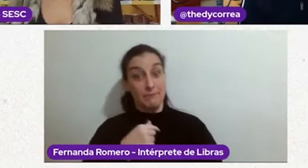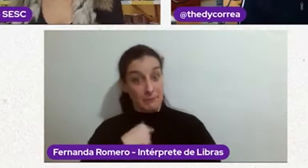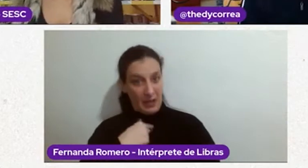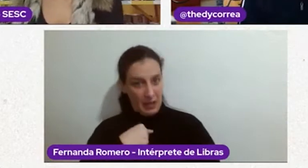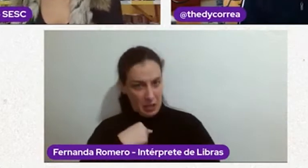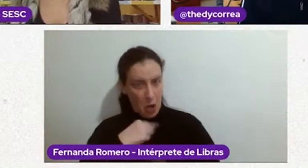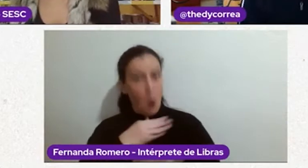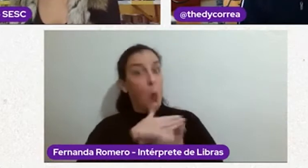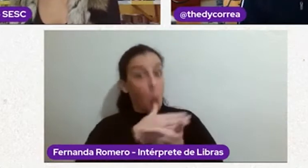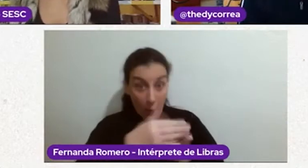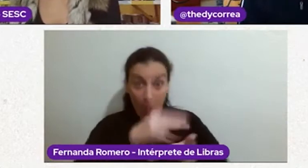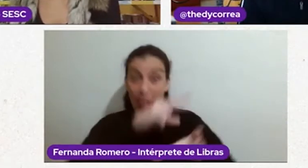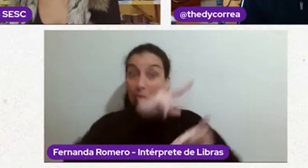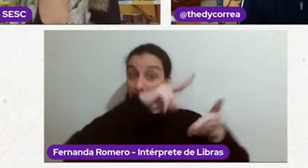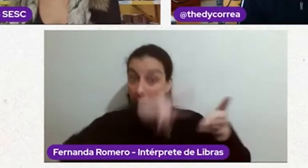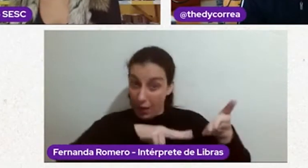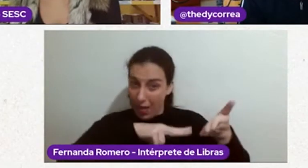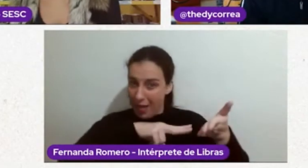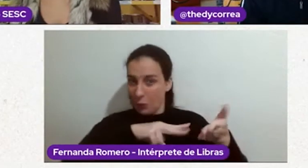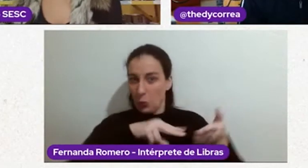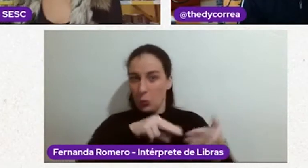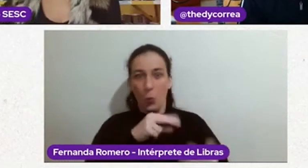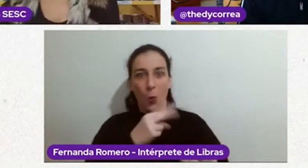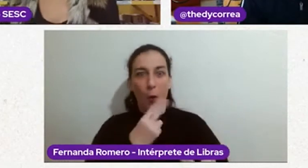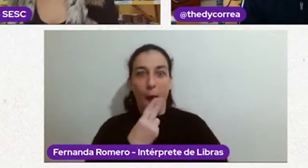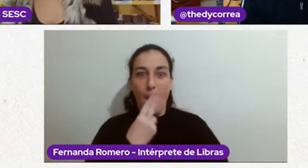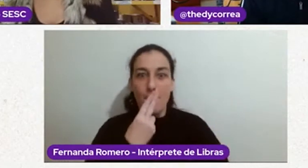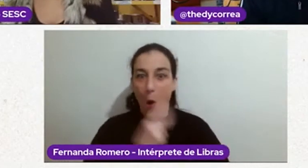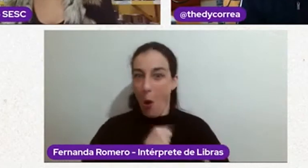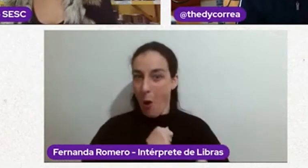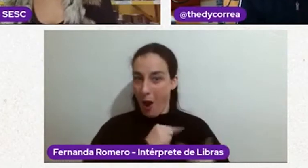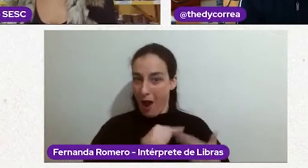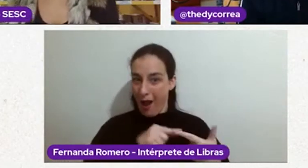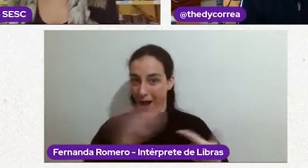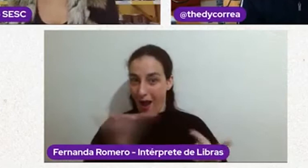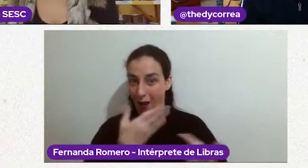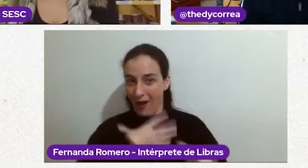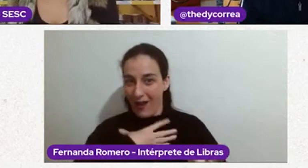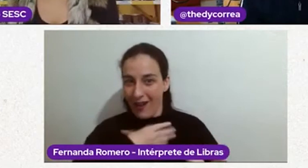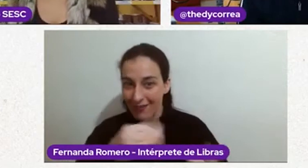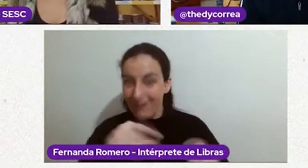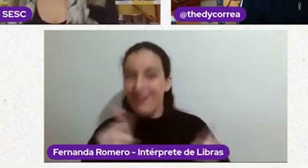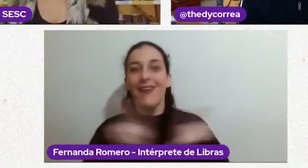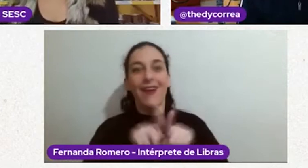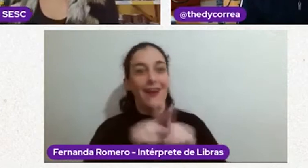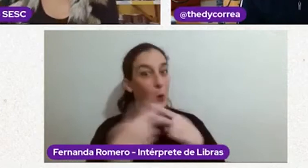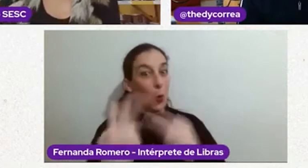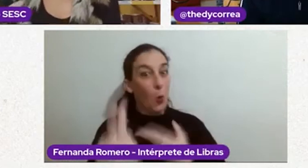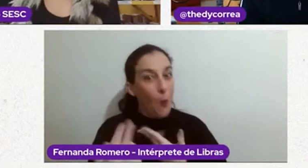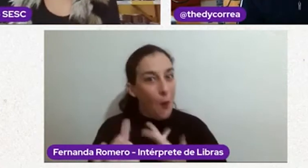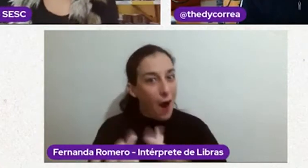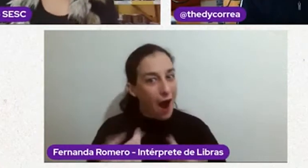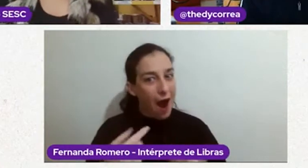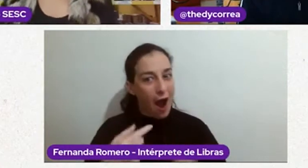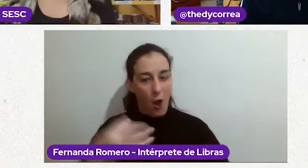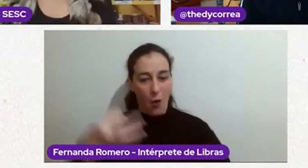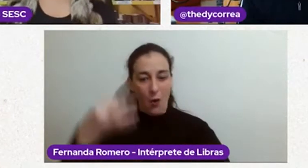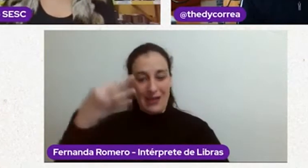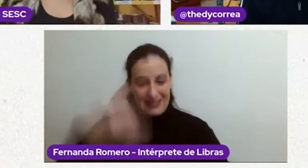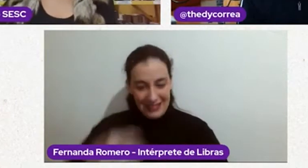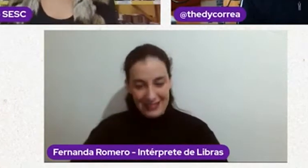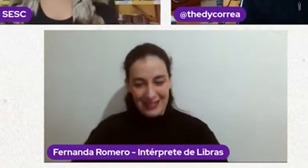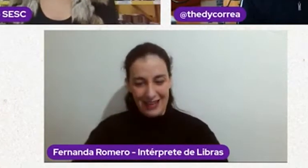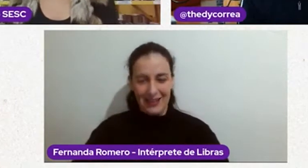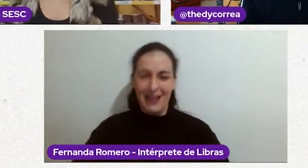lendo quadrinho, comecei lendo Turma da Mônica, agora minha filha está lendo Turma da Mônica, e com certeza isso depois